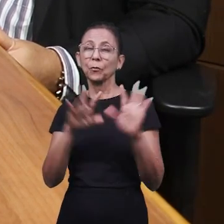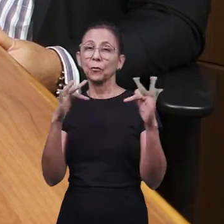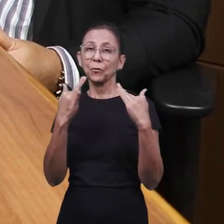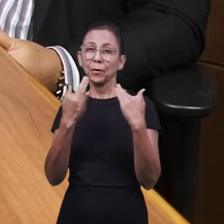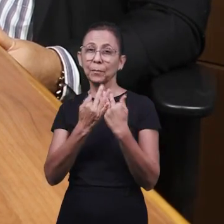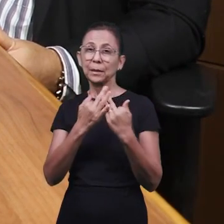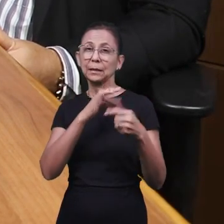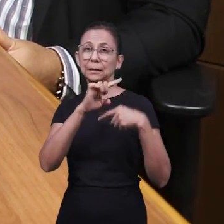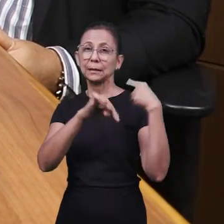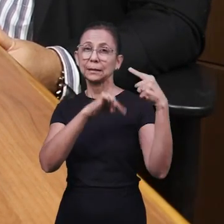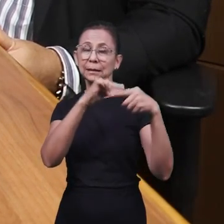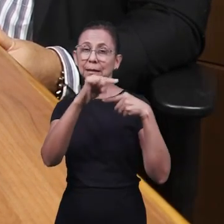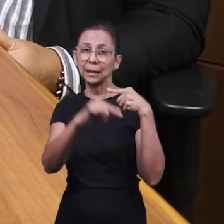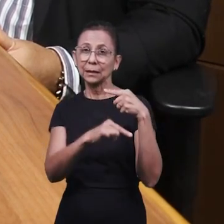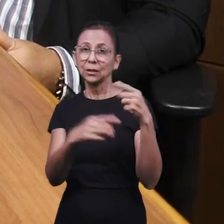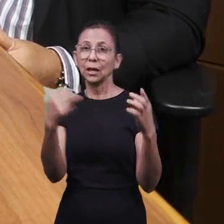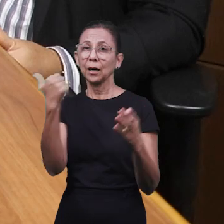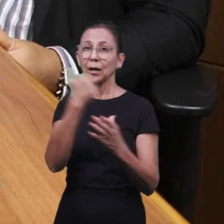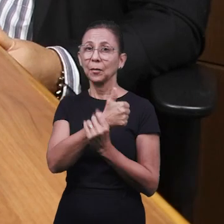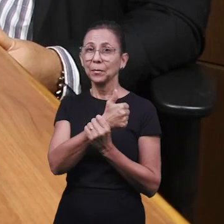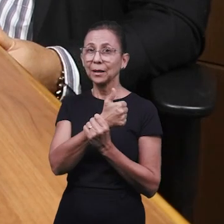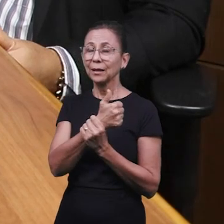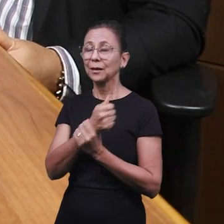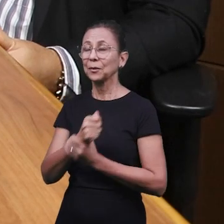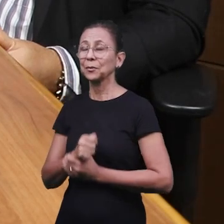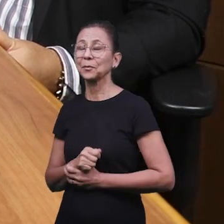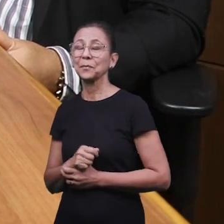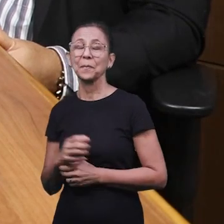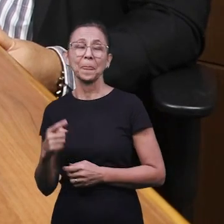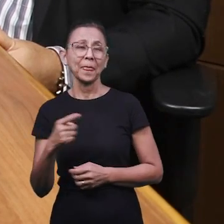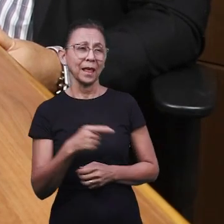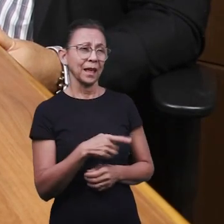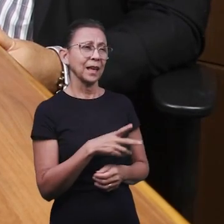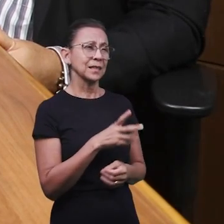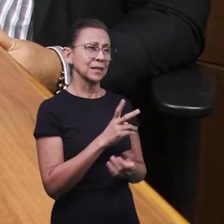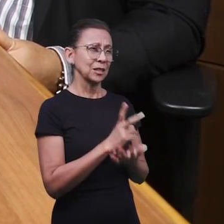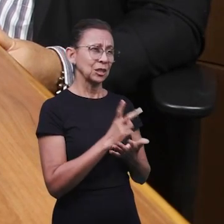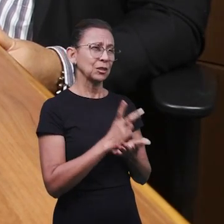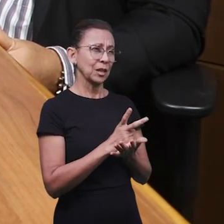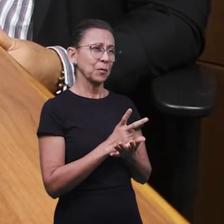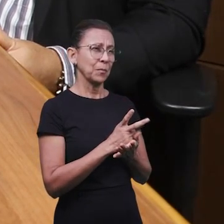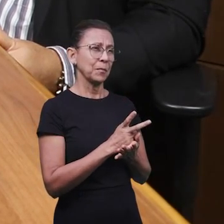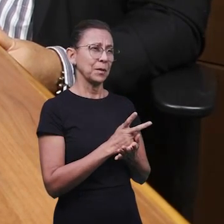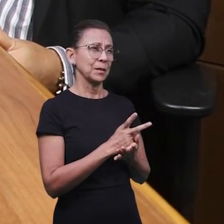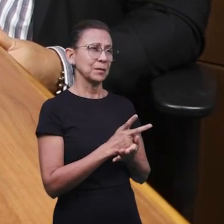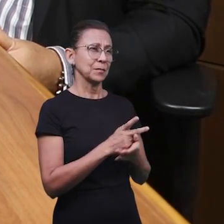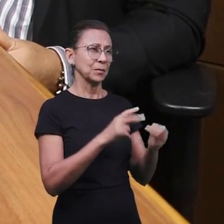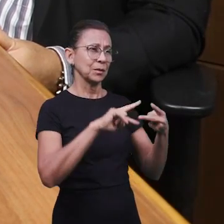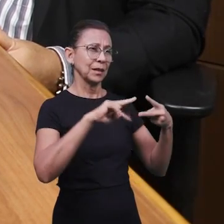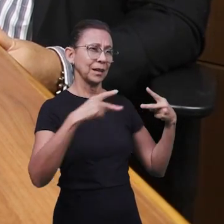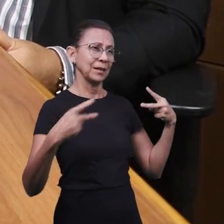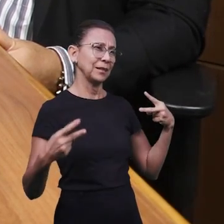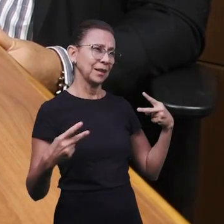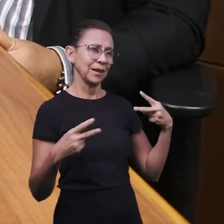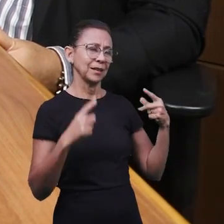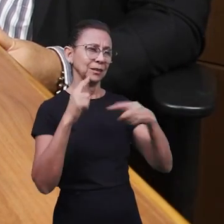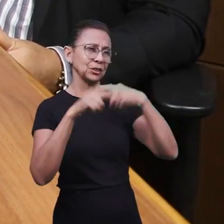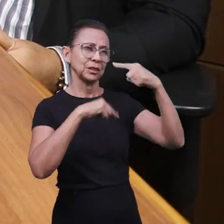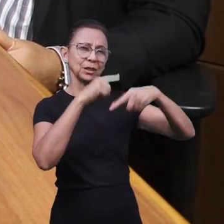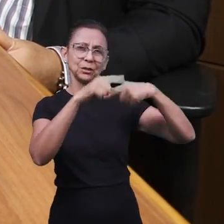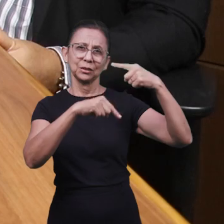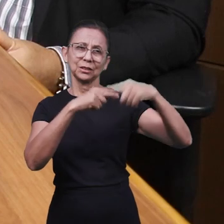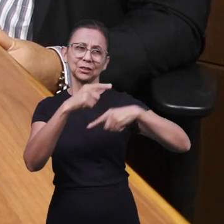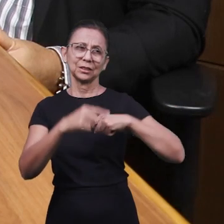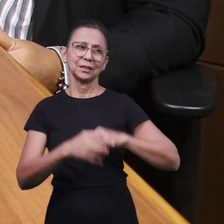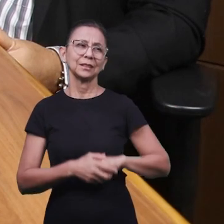Foi uma resposta gloriosa. Ela se declarou, eu tenho o mesmo sangue. Era tudo que o pai queria. Deus está